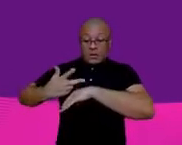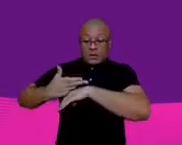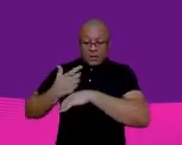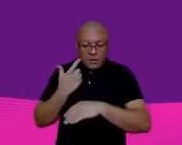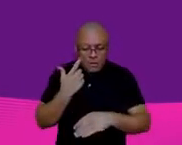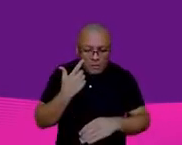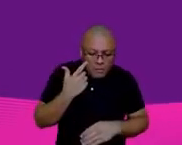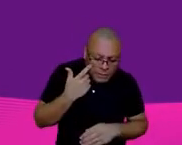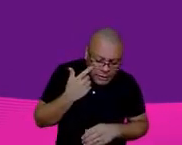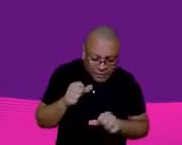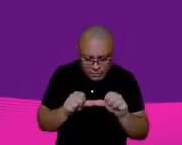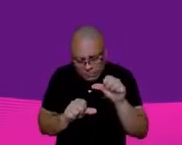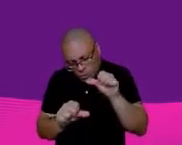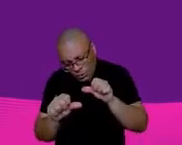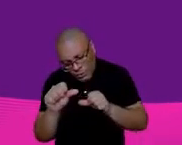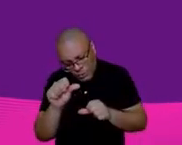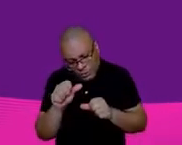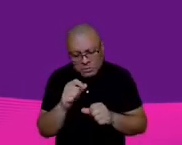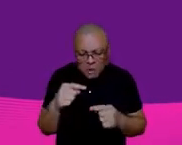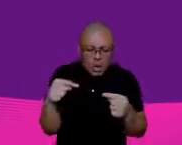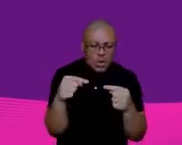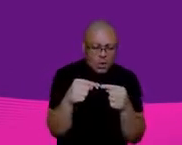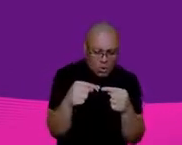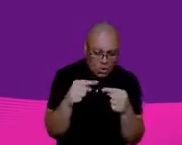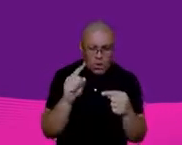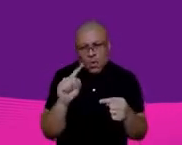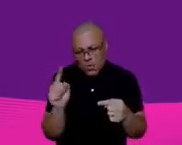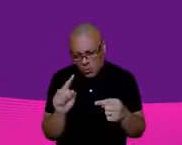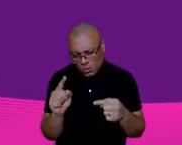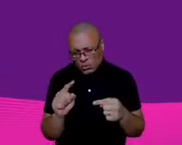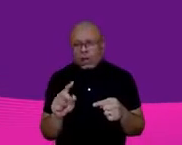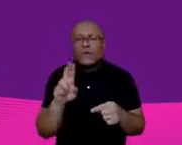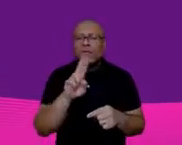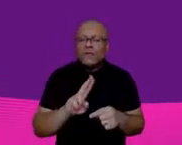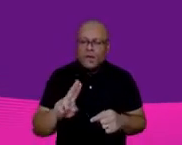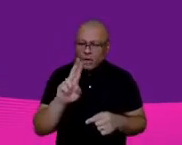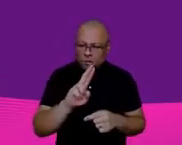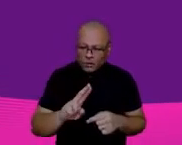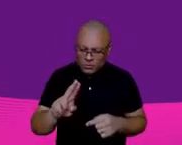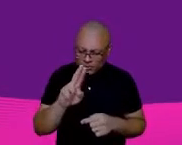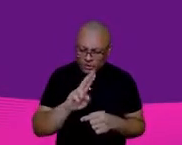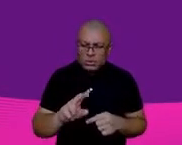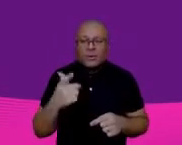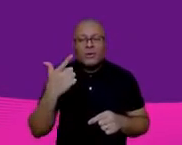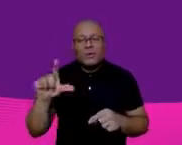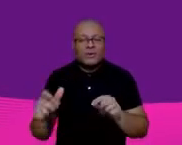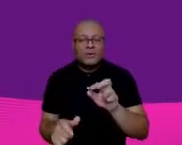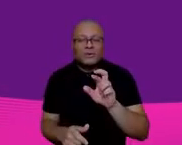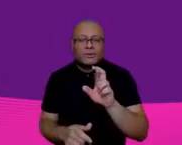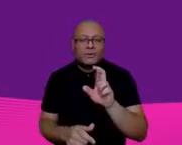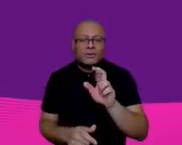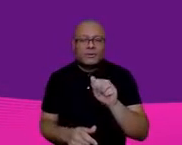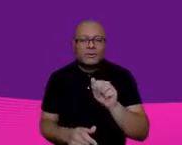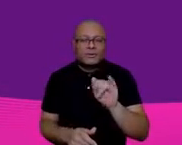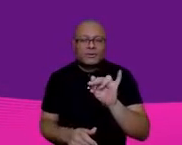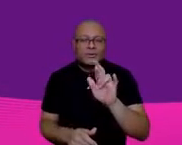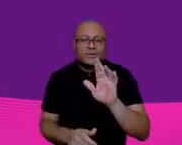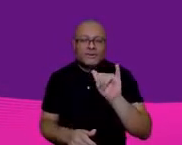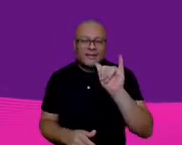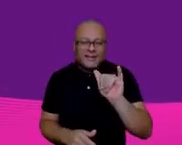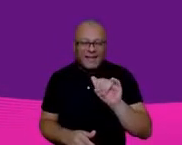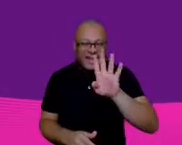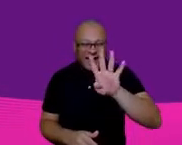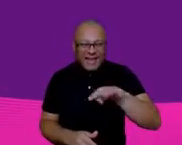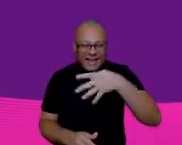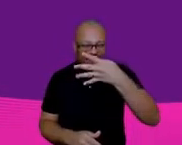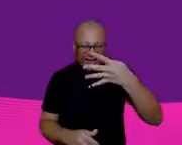revisa antes da cirurgia, nós colocamos depois os arrays, na cirurgia,